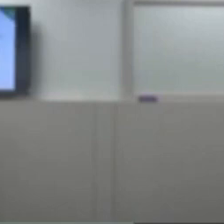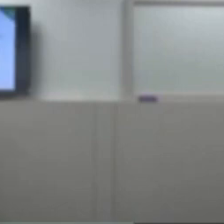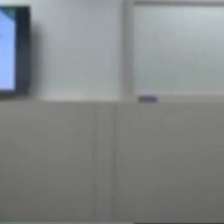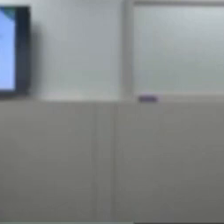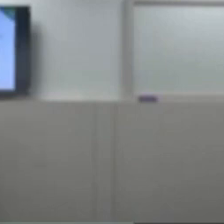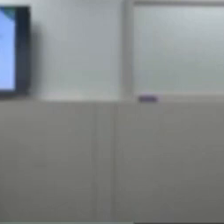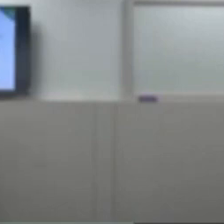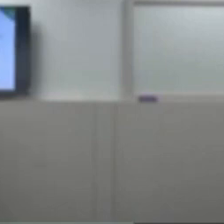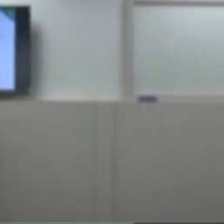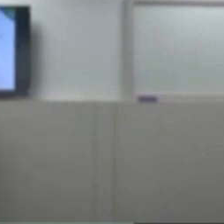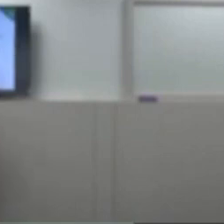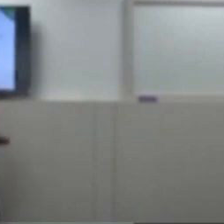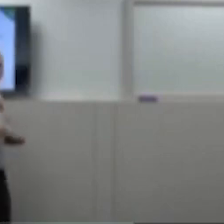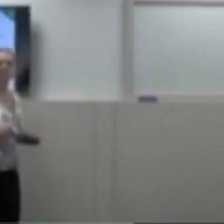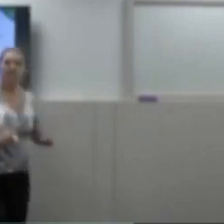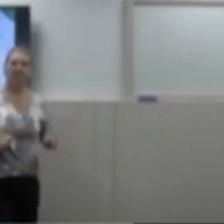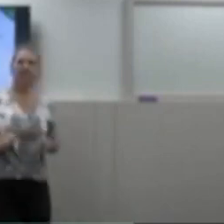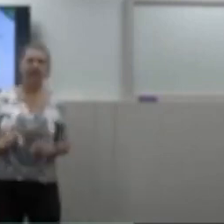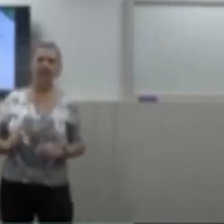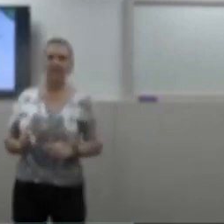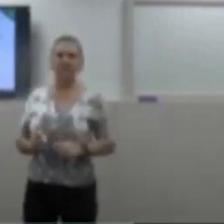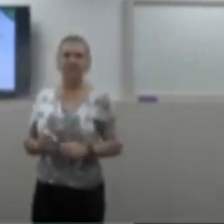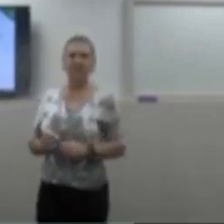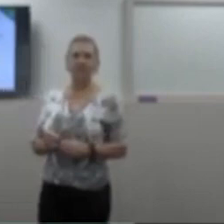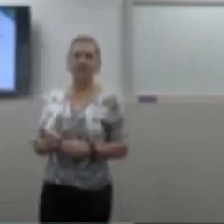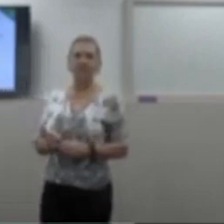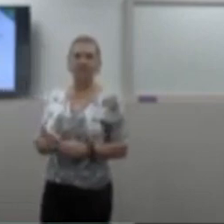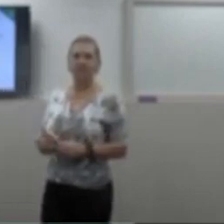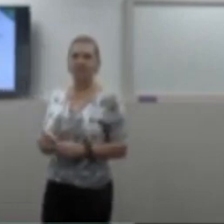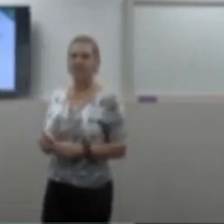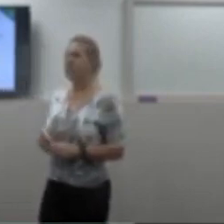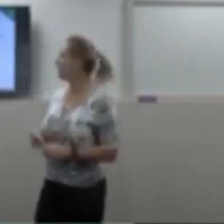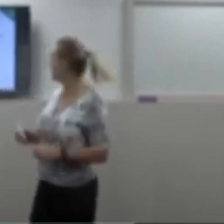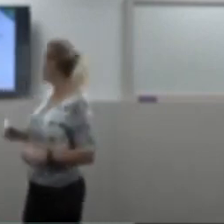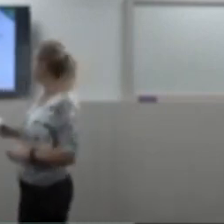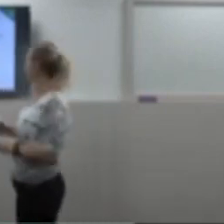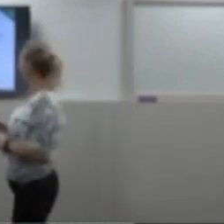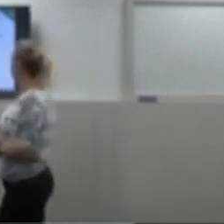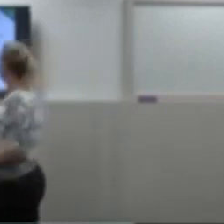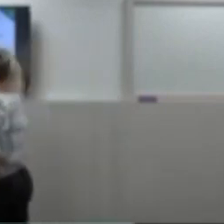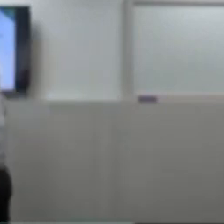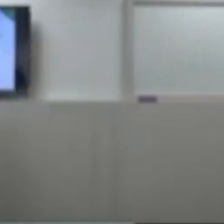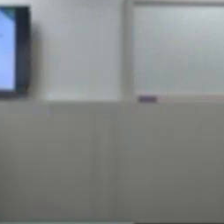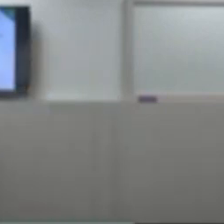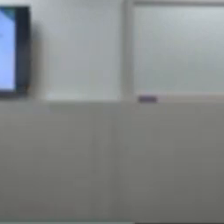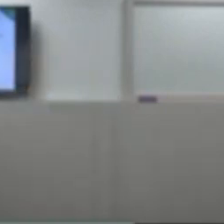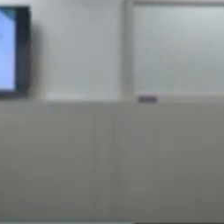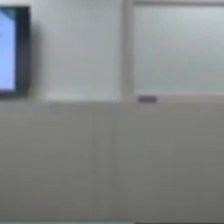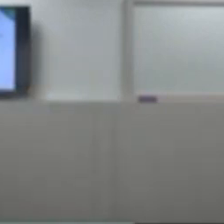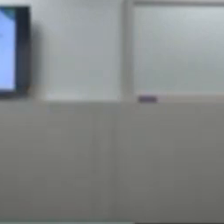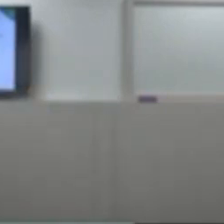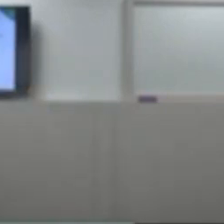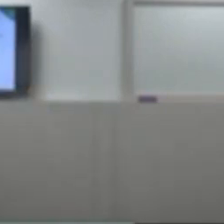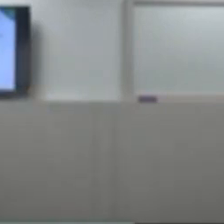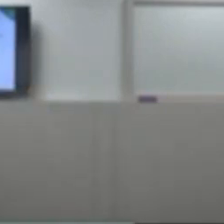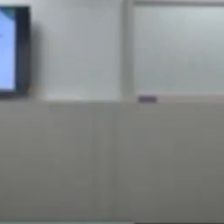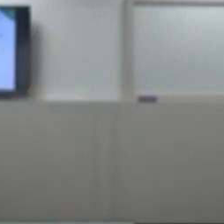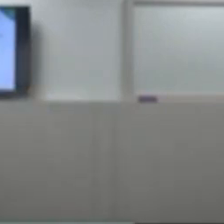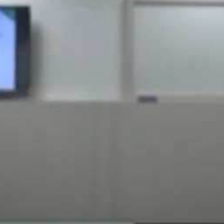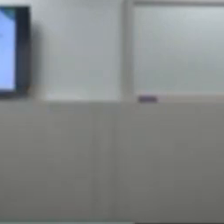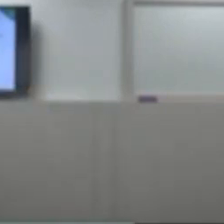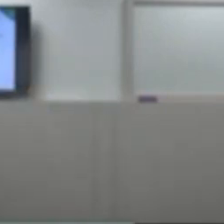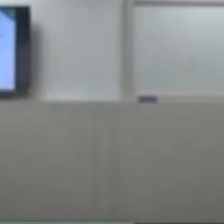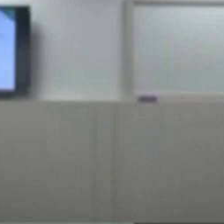E não aparece, né? Não aparece lá pra você? Não aparece. Aqui. Ó.